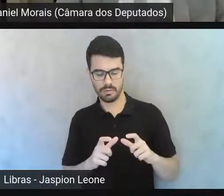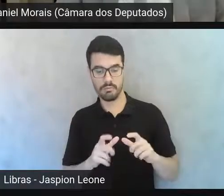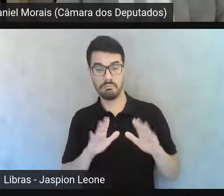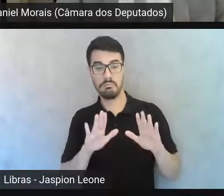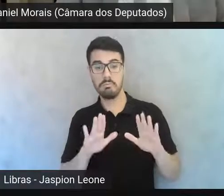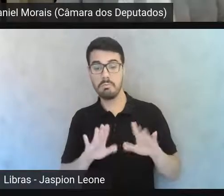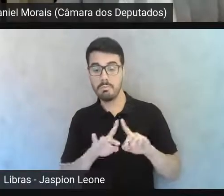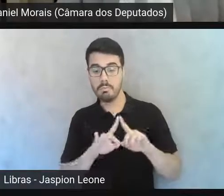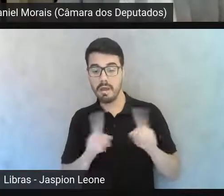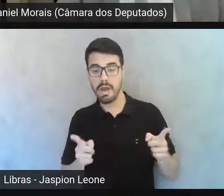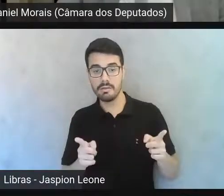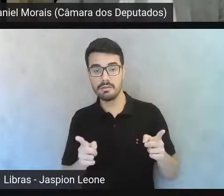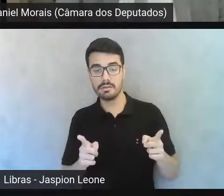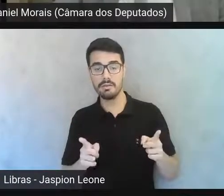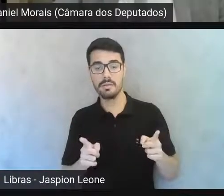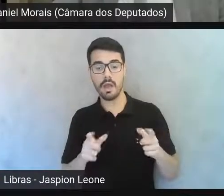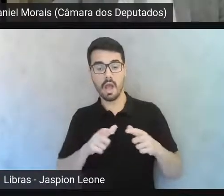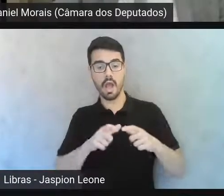a sua